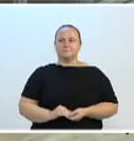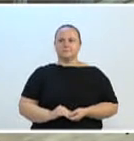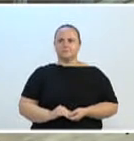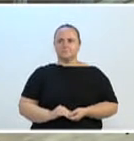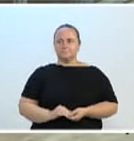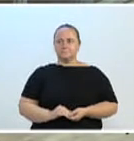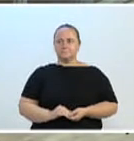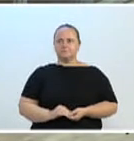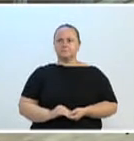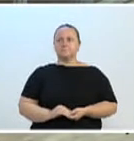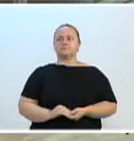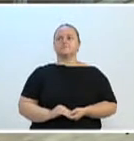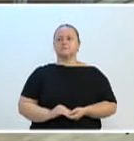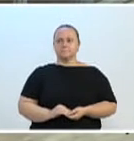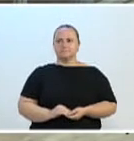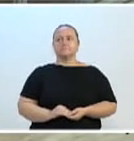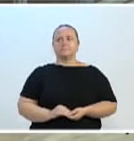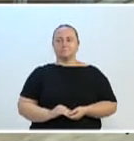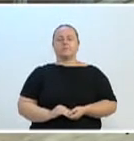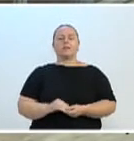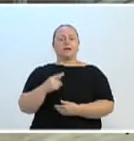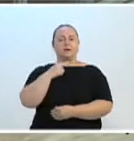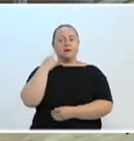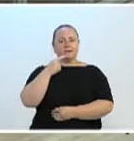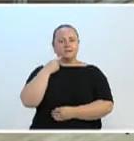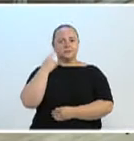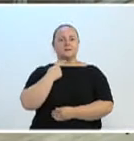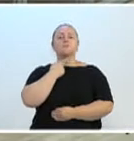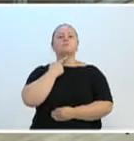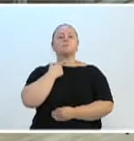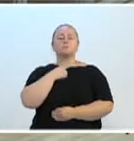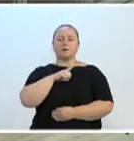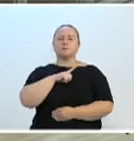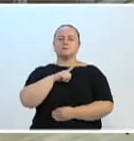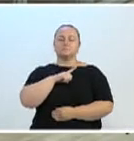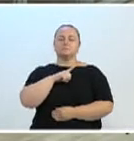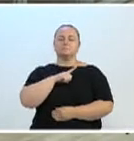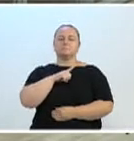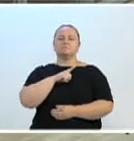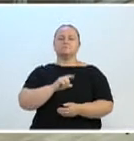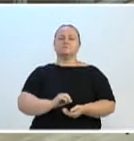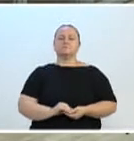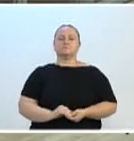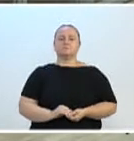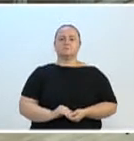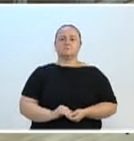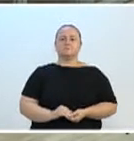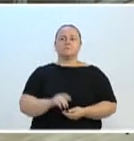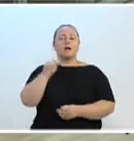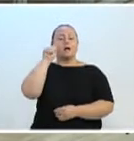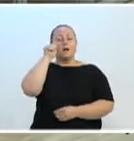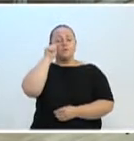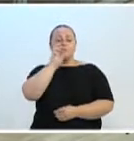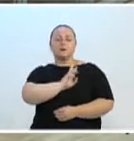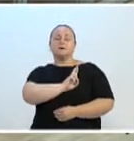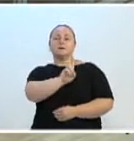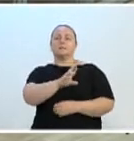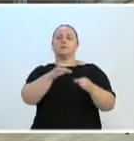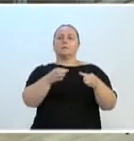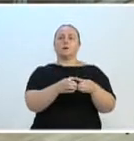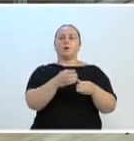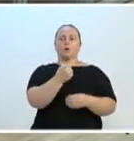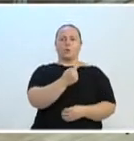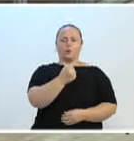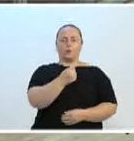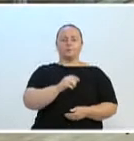Vereador Marcelo já levantou a mão, que gostaria de usar. Quem mais gostaria? Vereador Almir Vieira, representando a chapa 1. Vereador